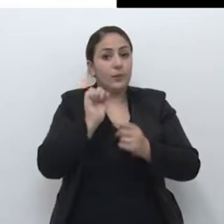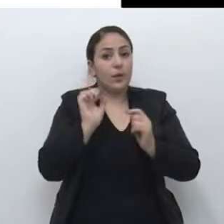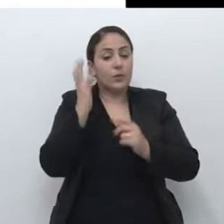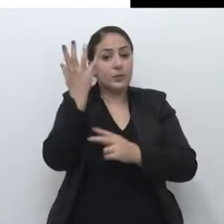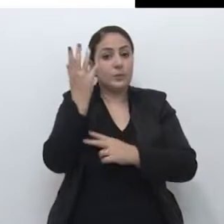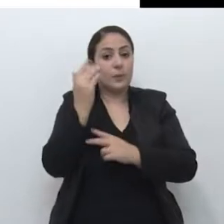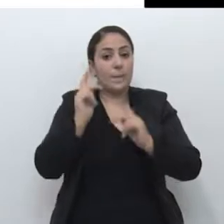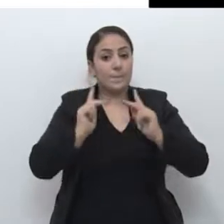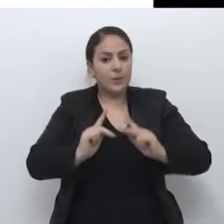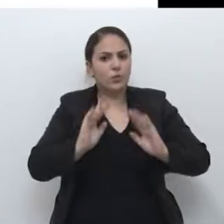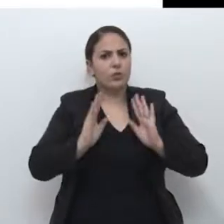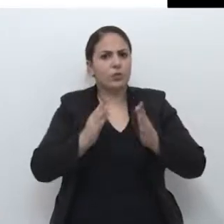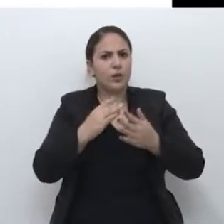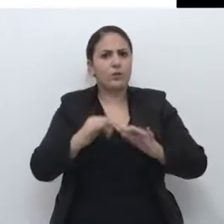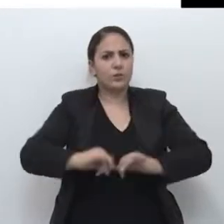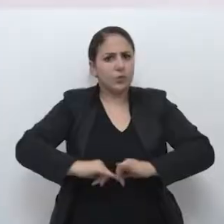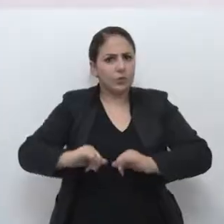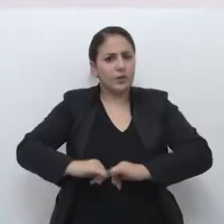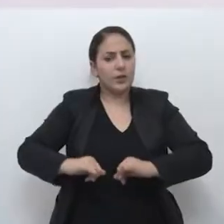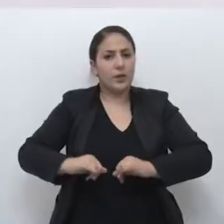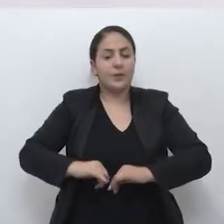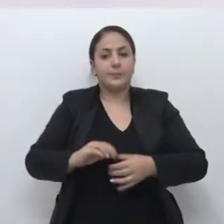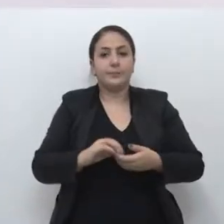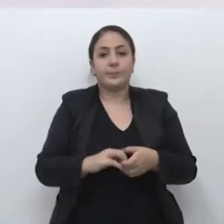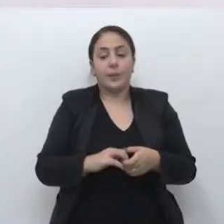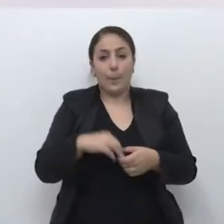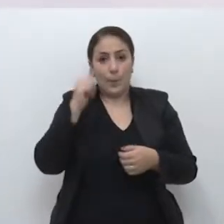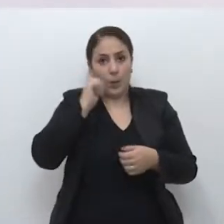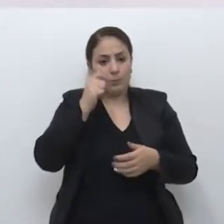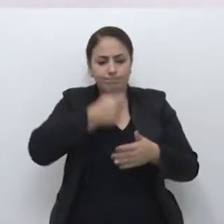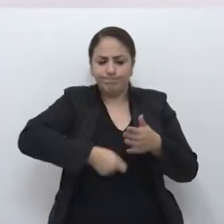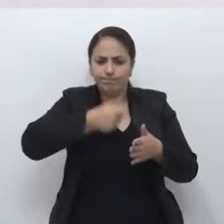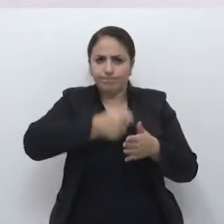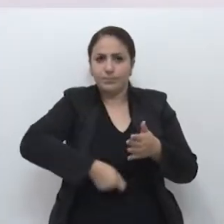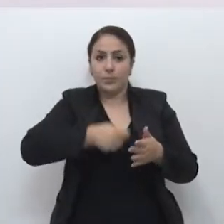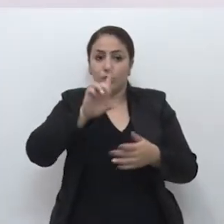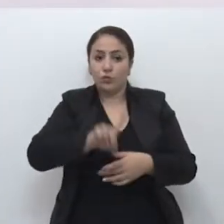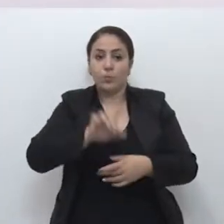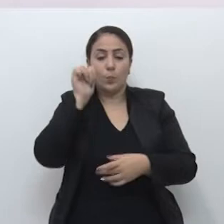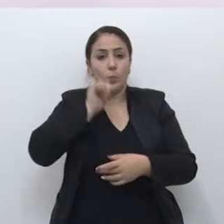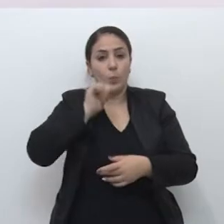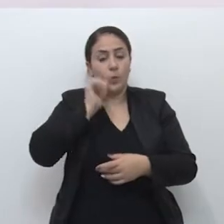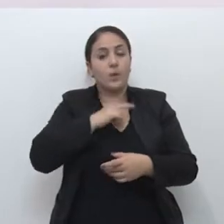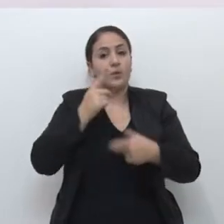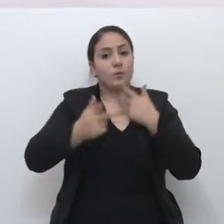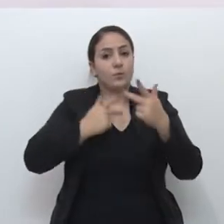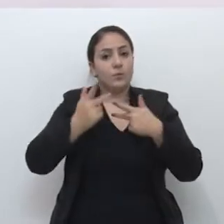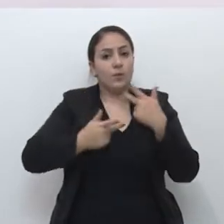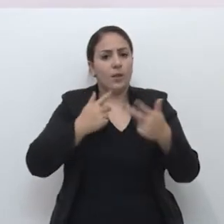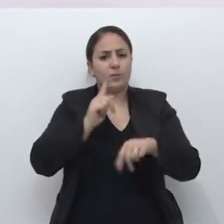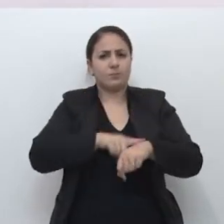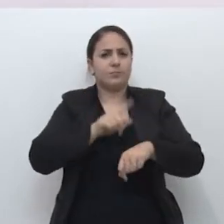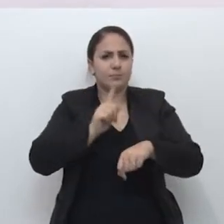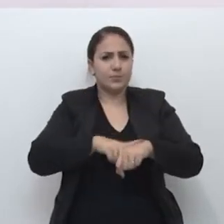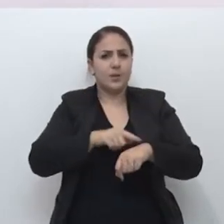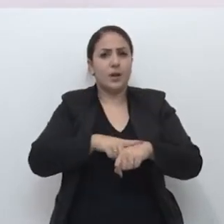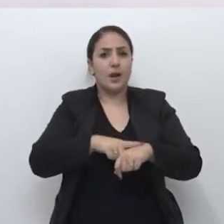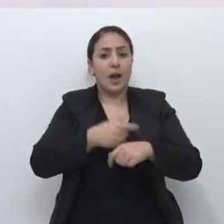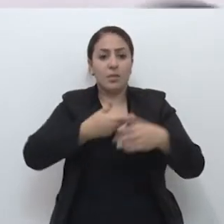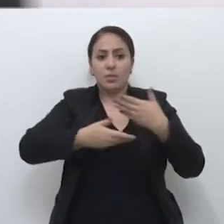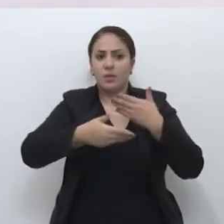pessoas que passaram por esse assédio. A militante da luta pelos direitos das mulheres relata que as